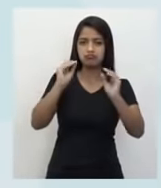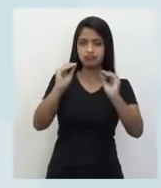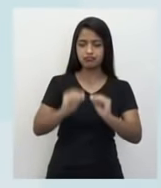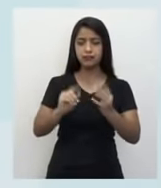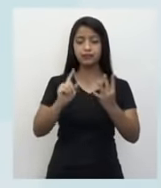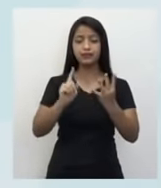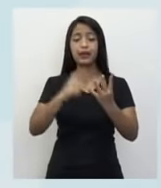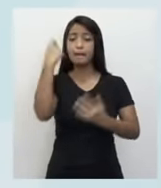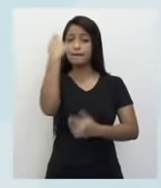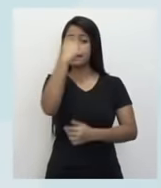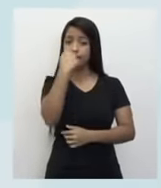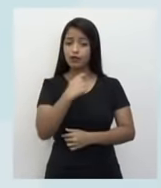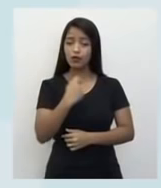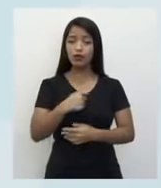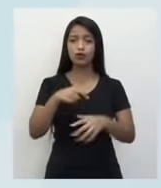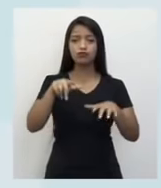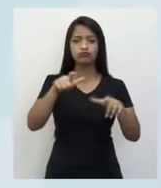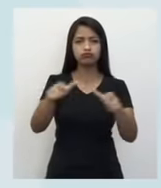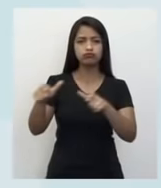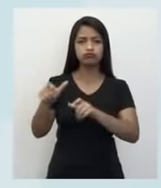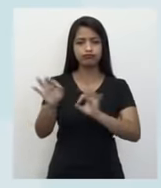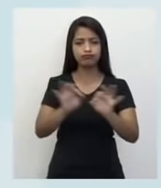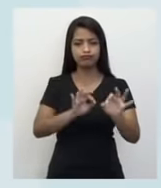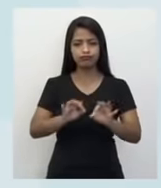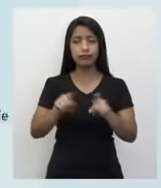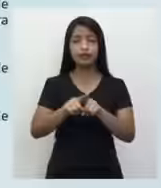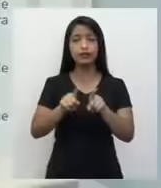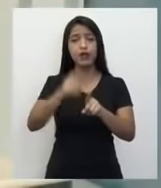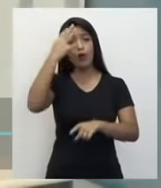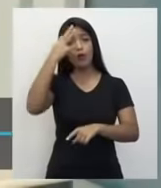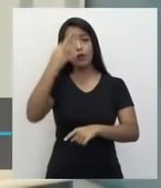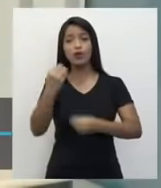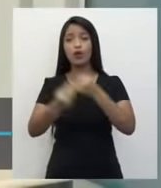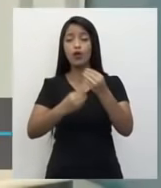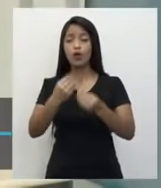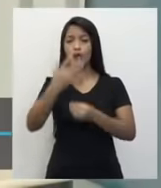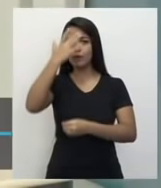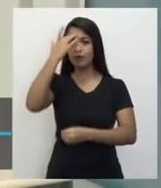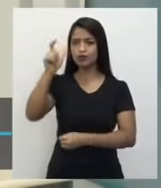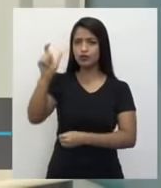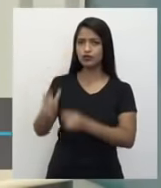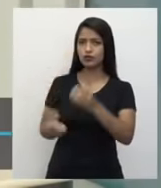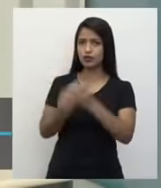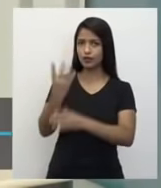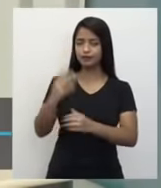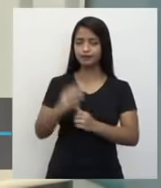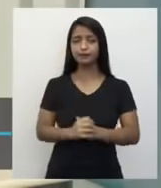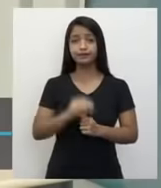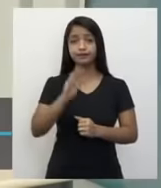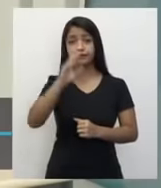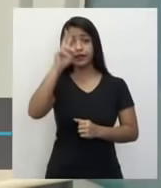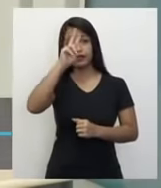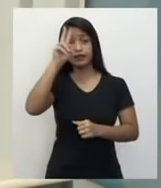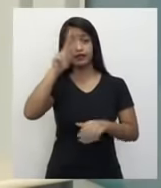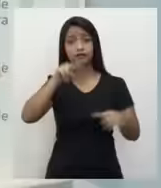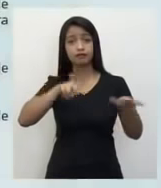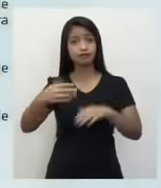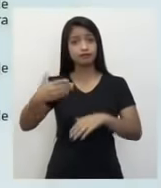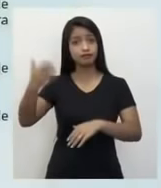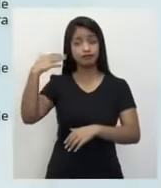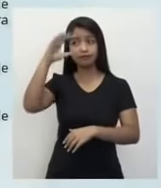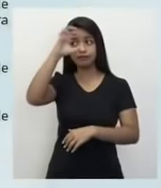processo de criação de personagem. Vamos relembrar a aula passada, turma? O que a gente conversou na aula passada? A gente falou